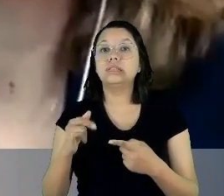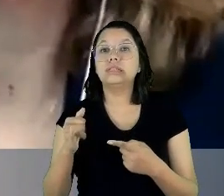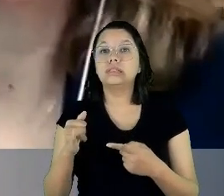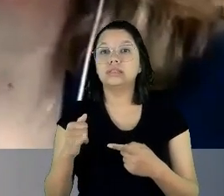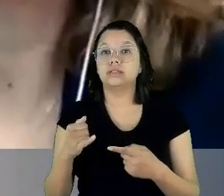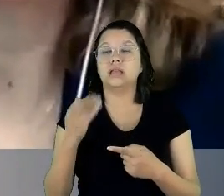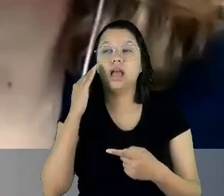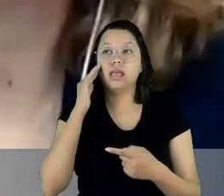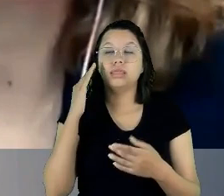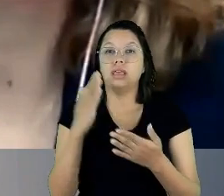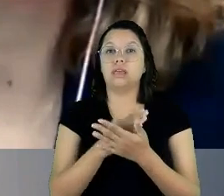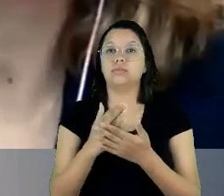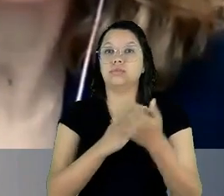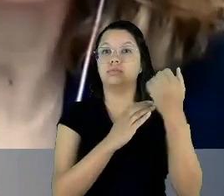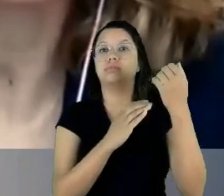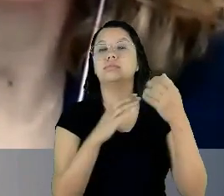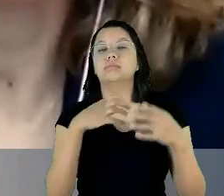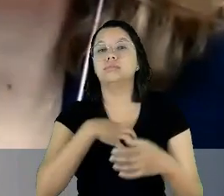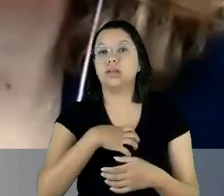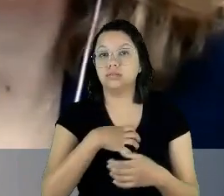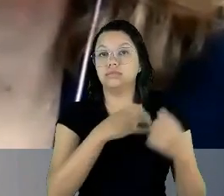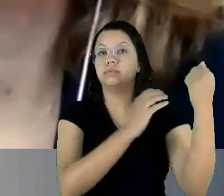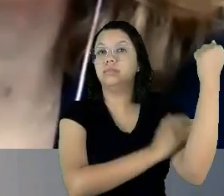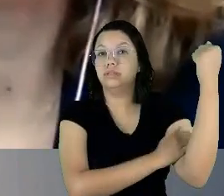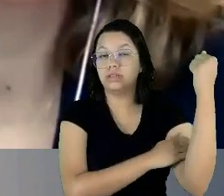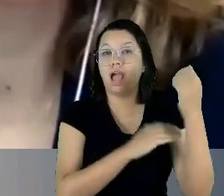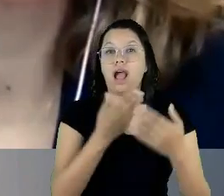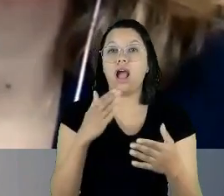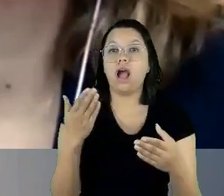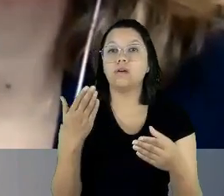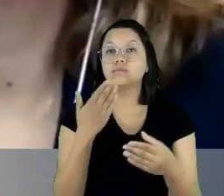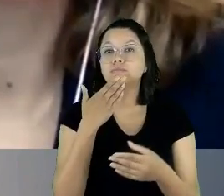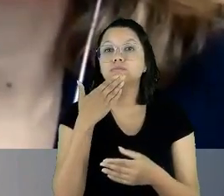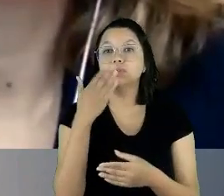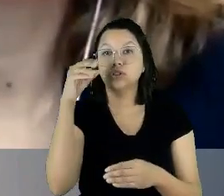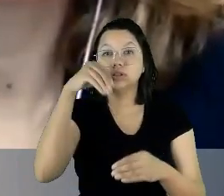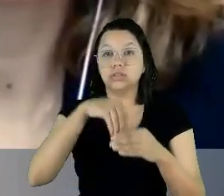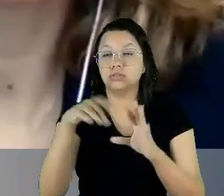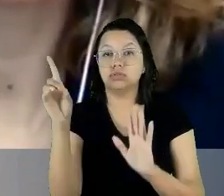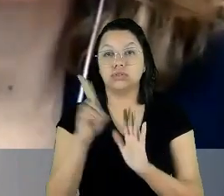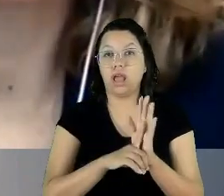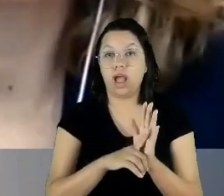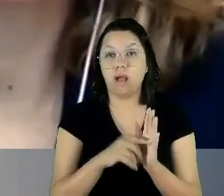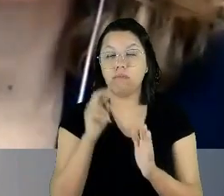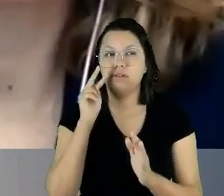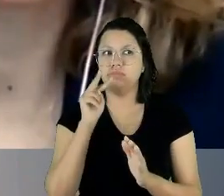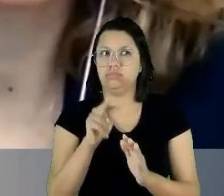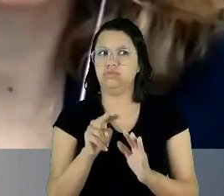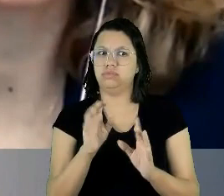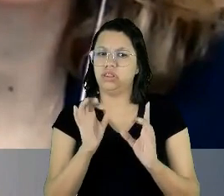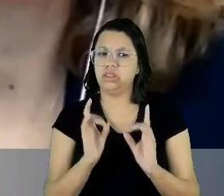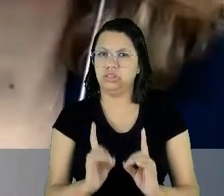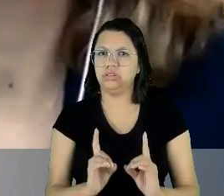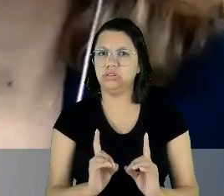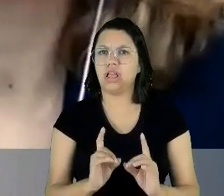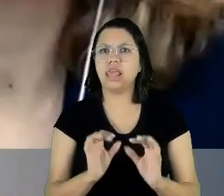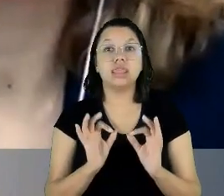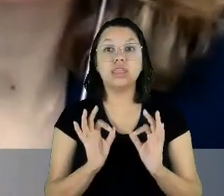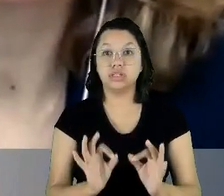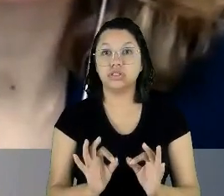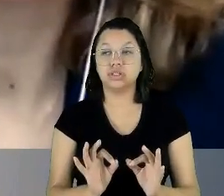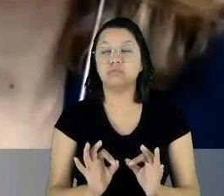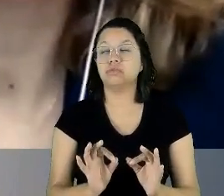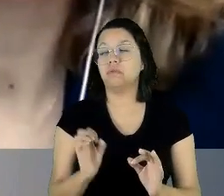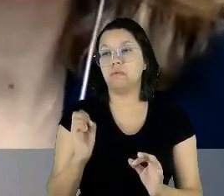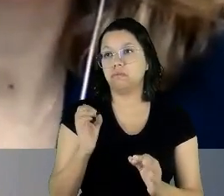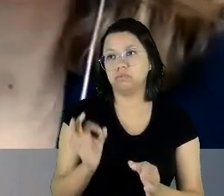os métodos feministas, as demandas de gênero no direito podem não serem vistas como legítimas ou corretas. Além disso, uma